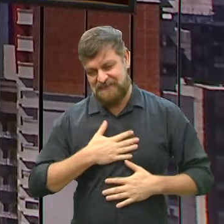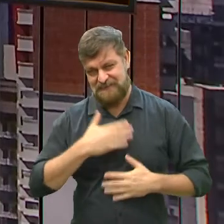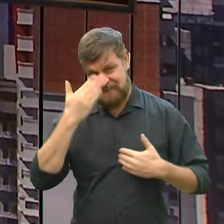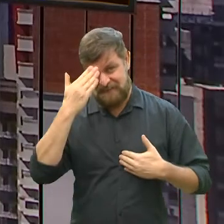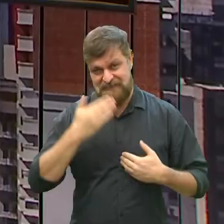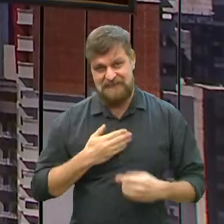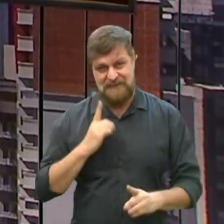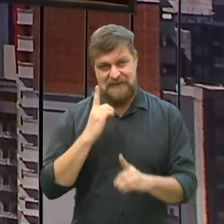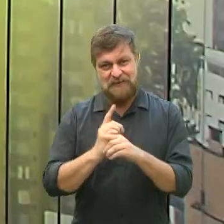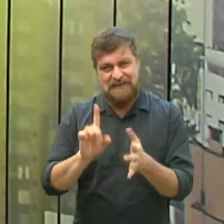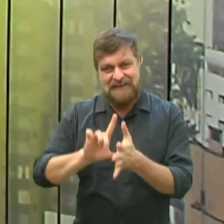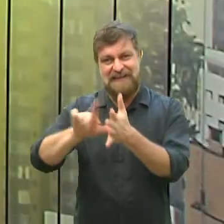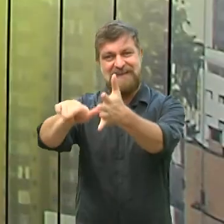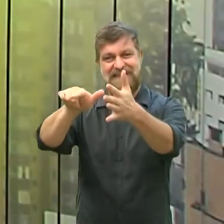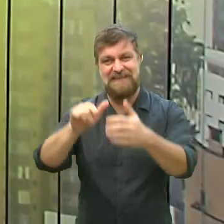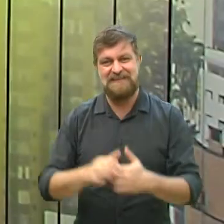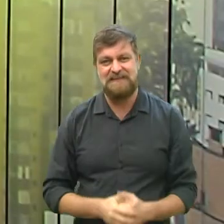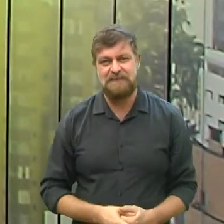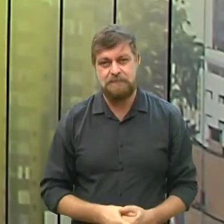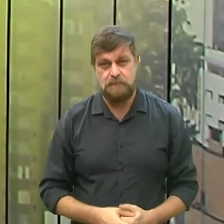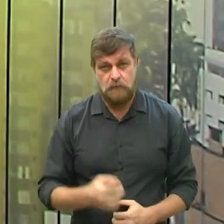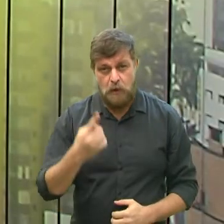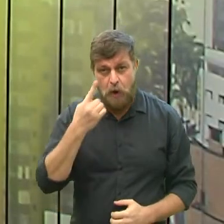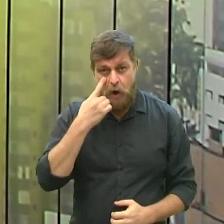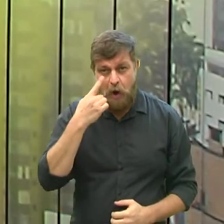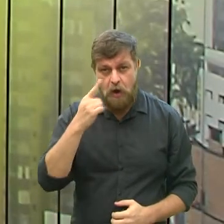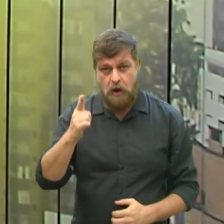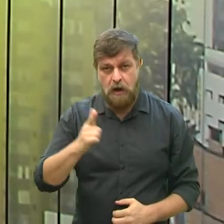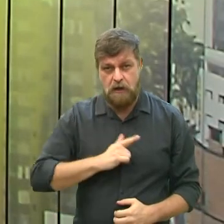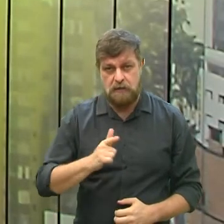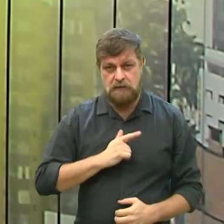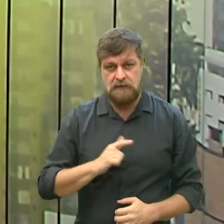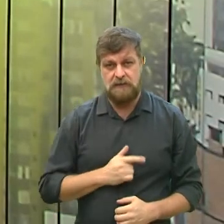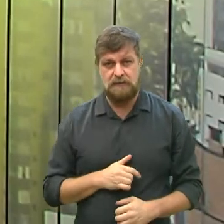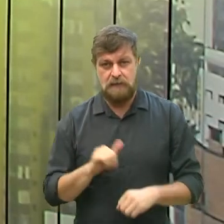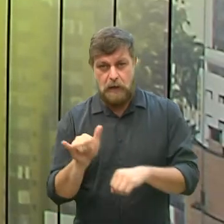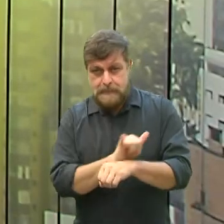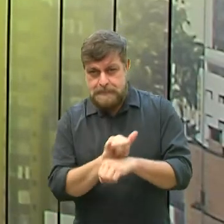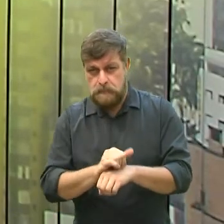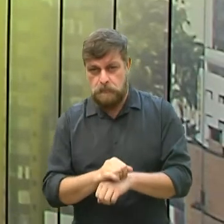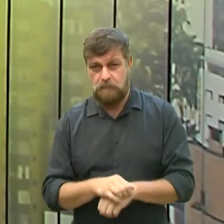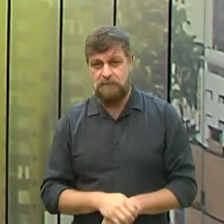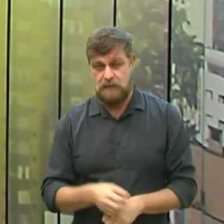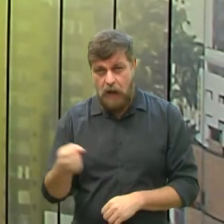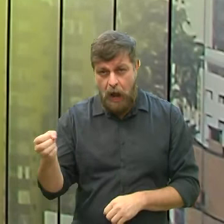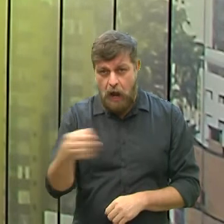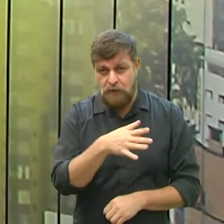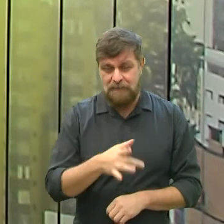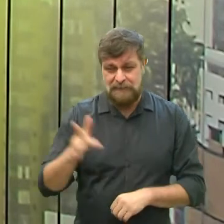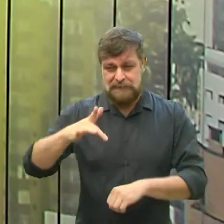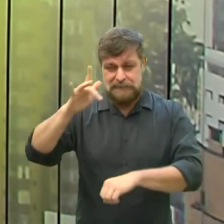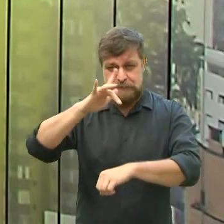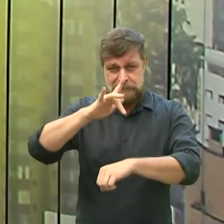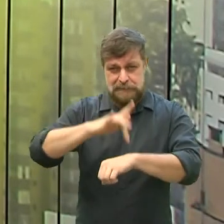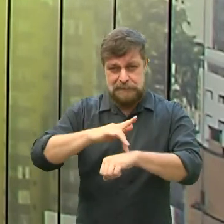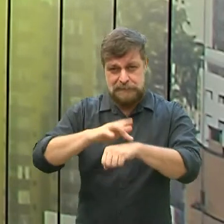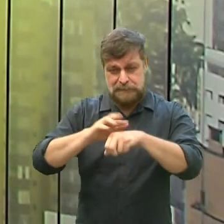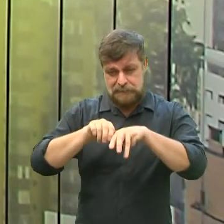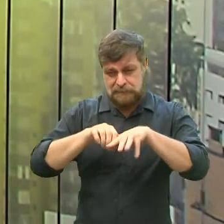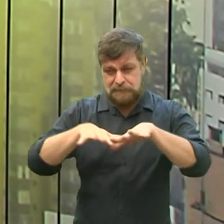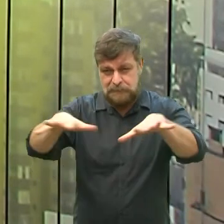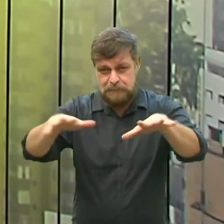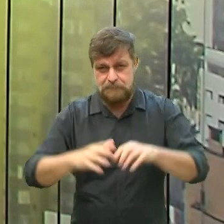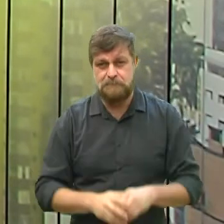Até a próxima. E olha só, uma nova forma de combate aos mosquitos transmissores de doenças como